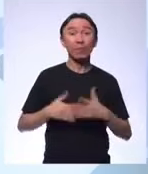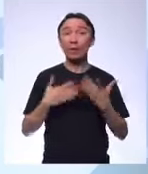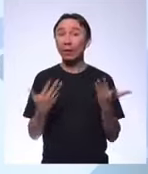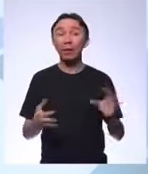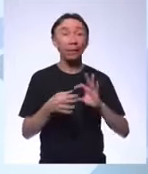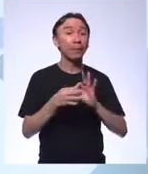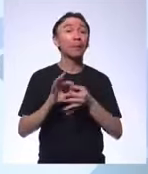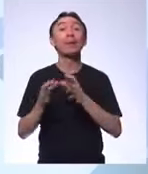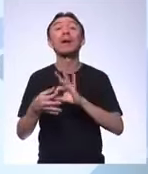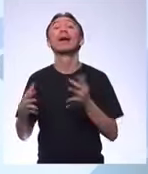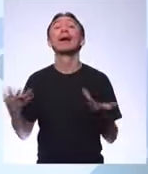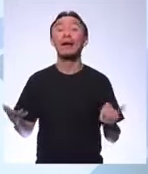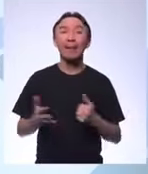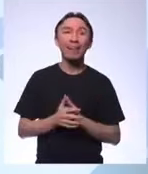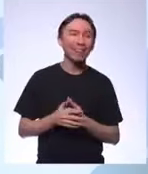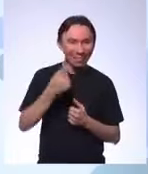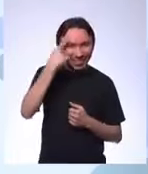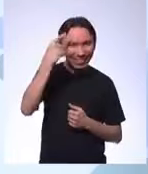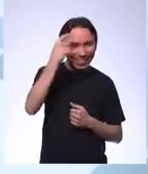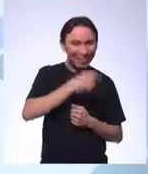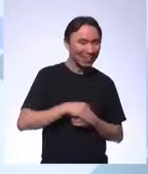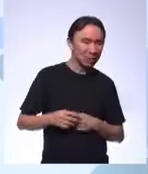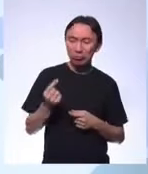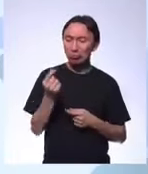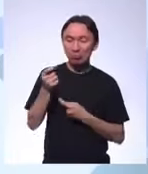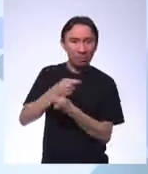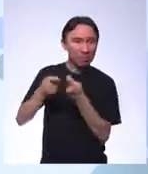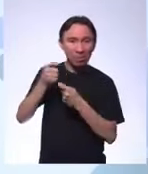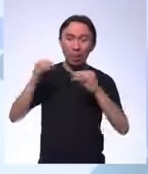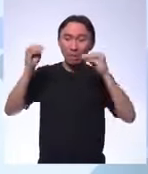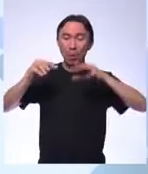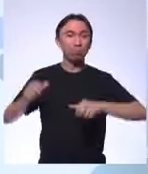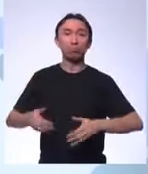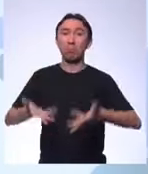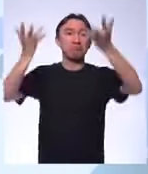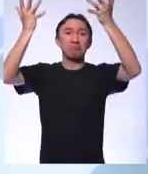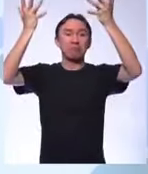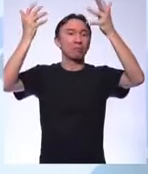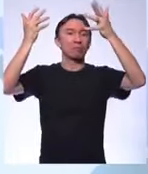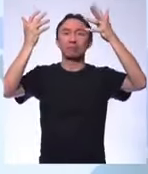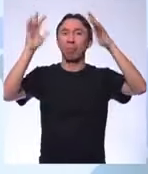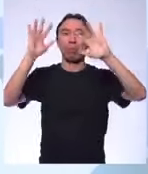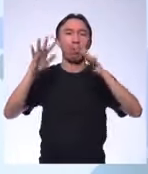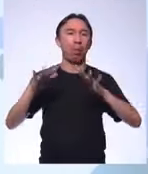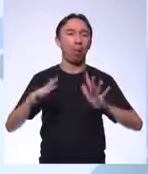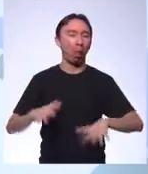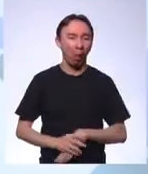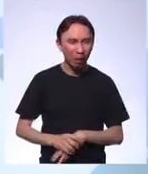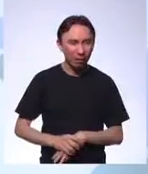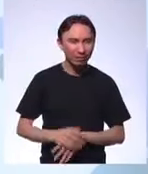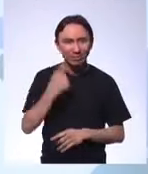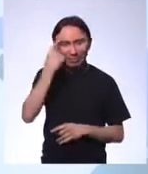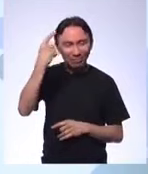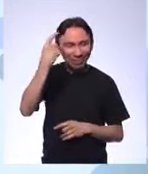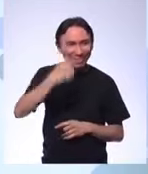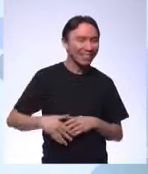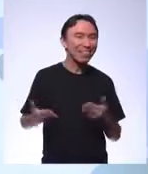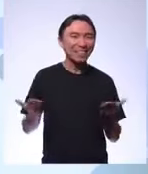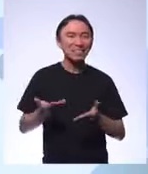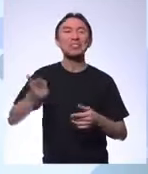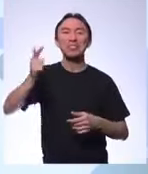contexto, a coisa do milagre econômico começa a cair por terra. E uma outra questão aí, que a gente vai voltar na nossa tela